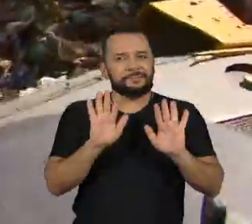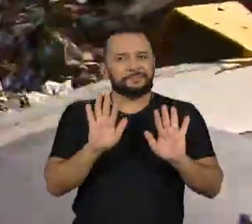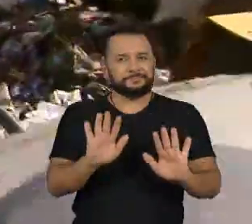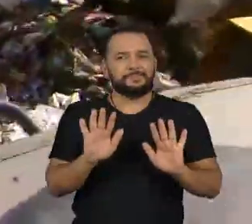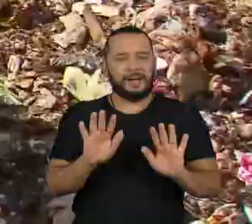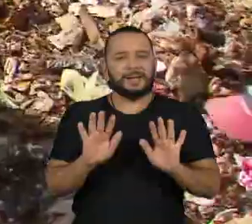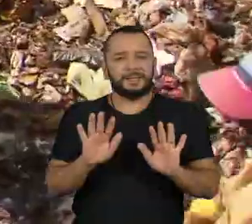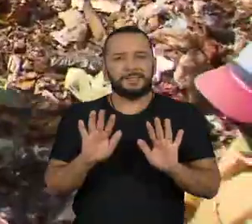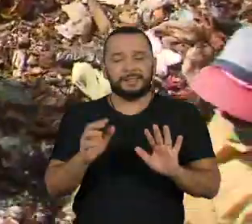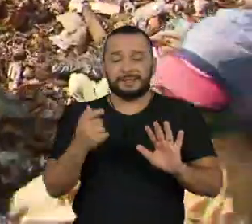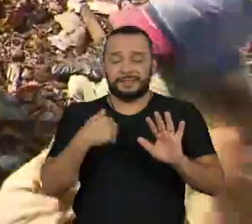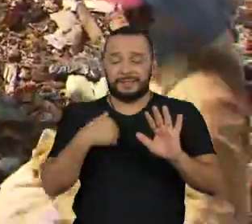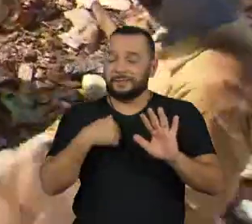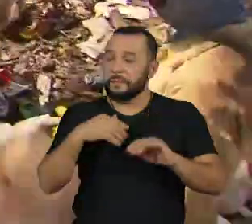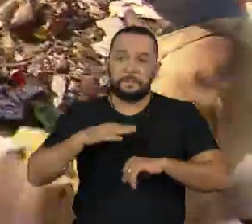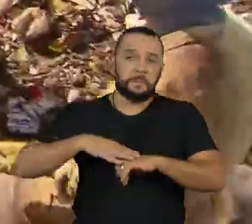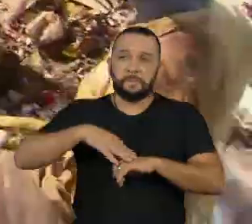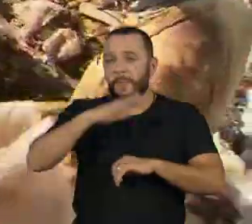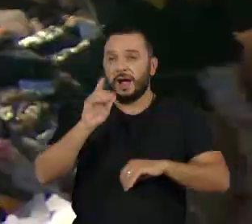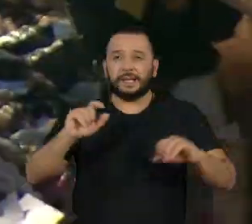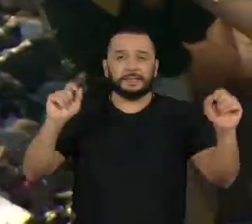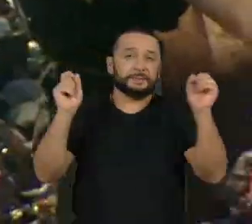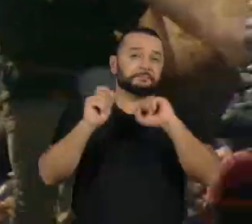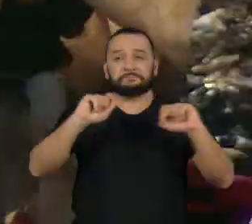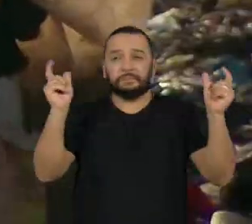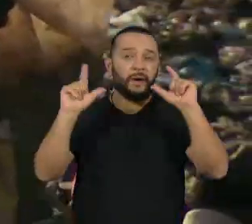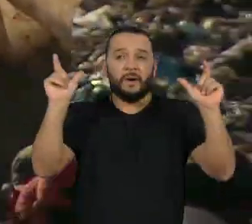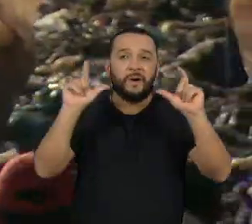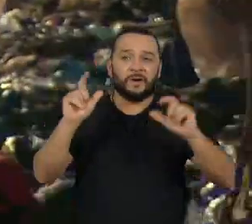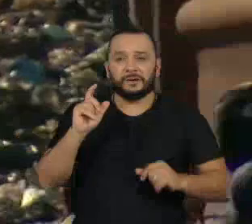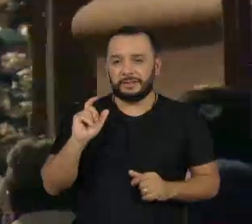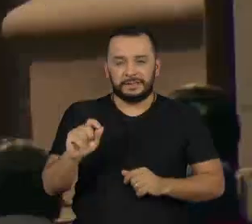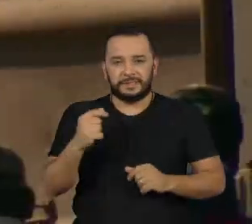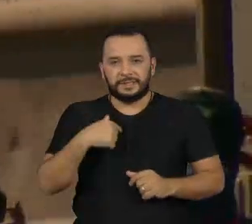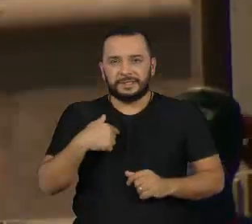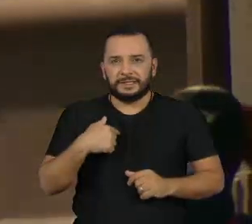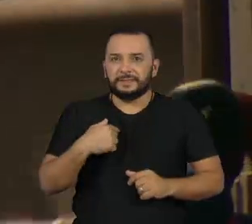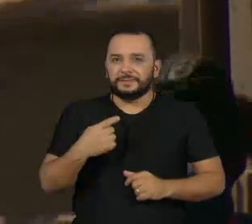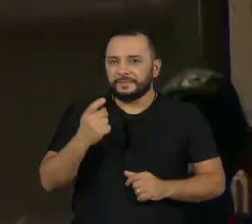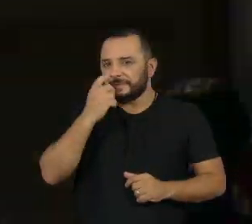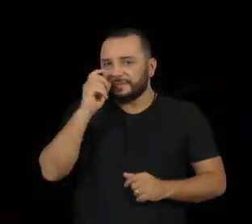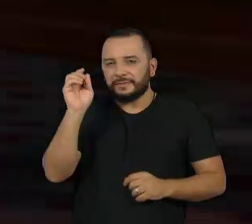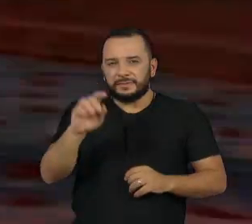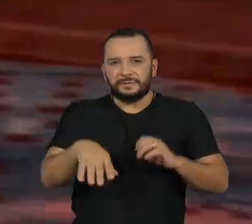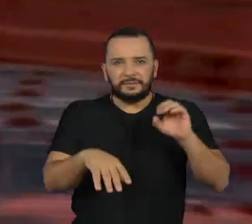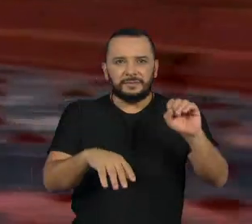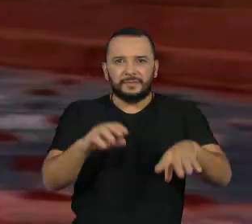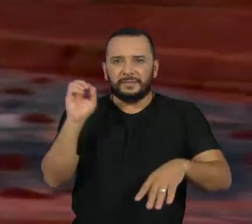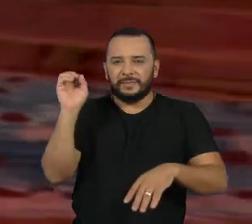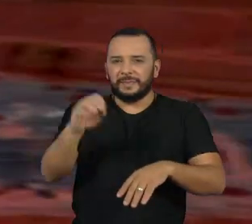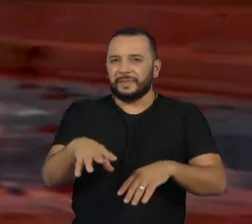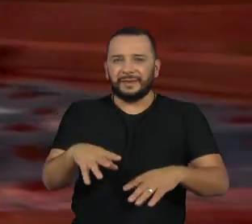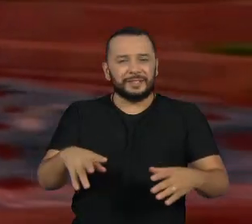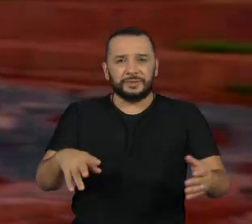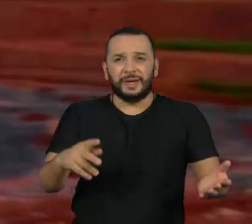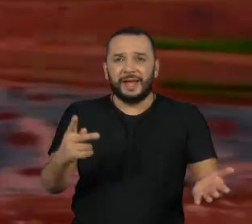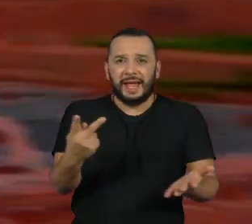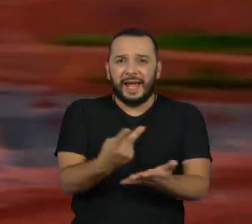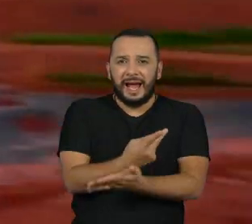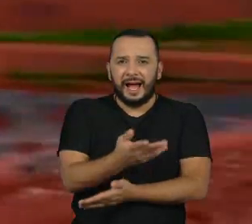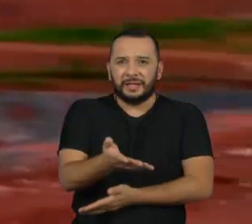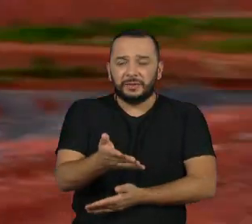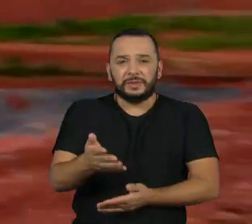deixa alarmados é essa quantidade de resíduo disposto finalmente de forma inadequada. Um